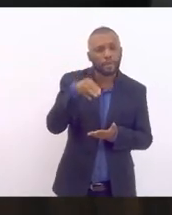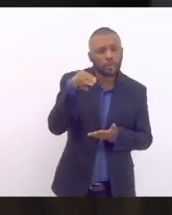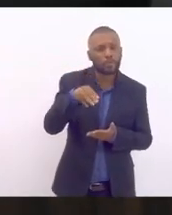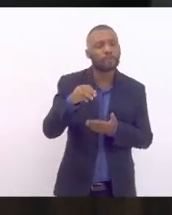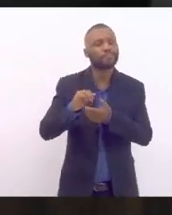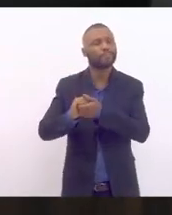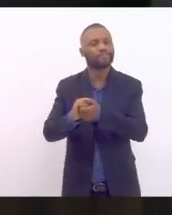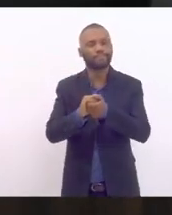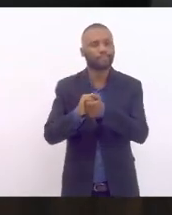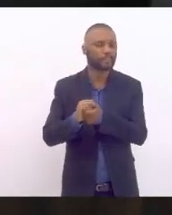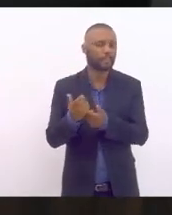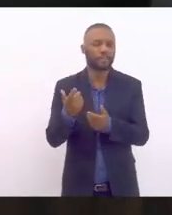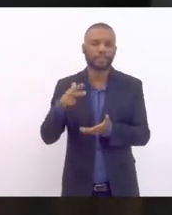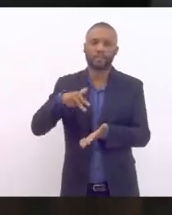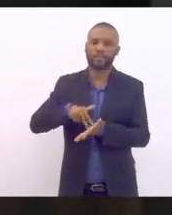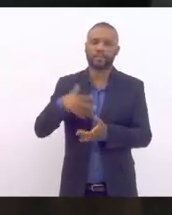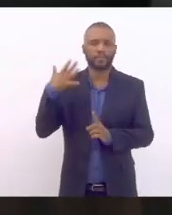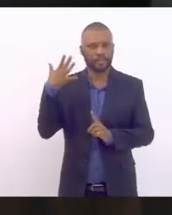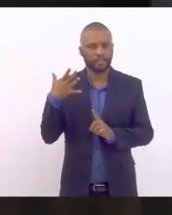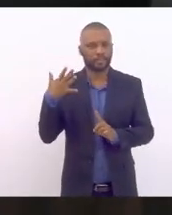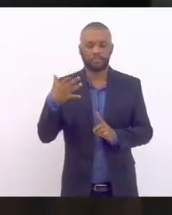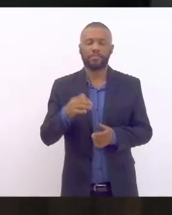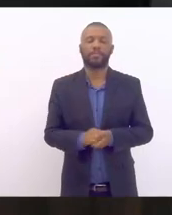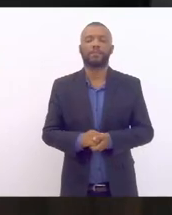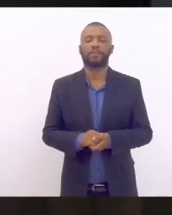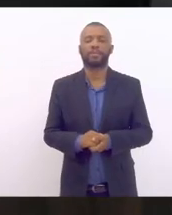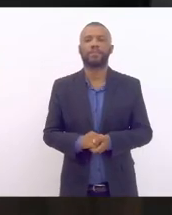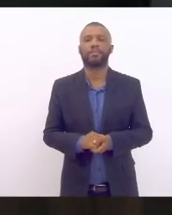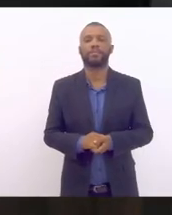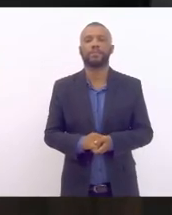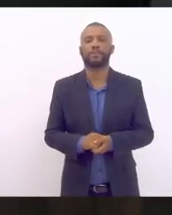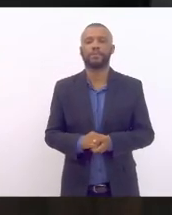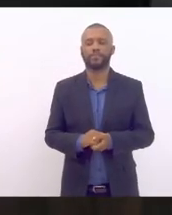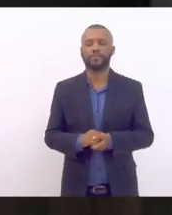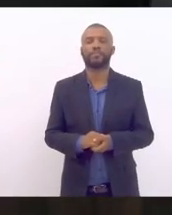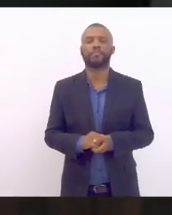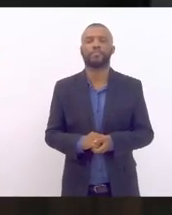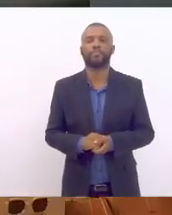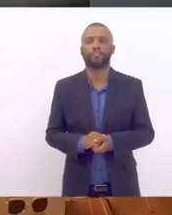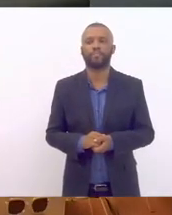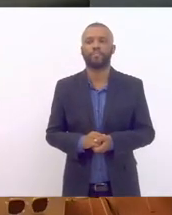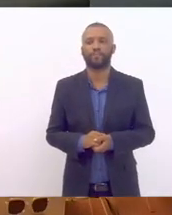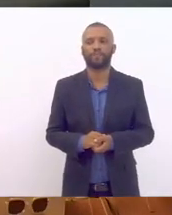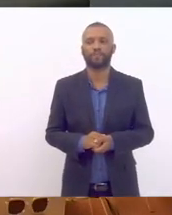ali na Tribuna Obrigado enfermeira Rejane pela presença